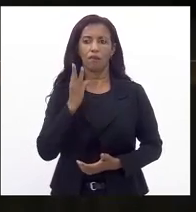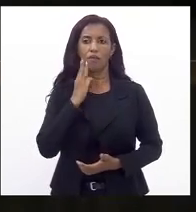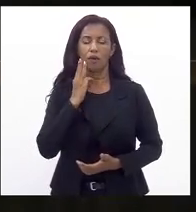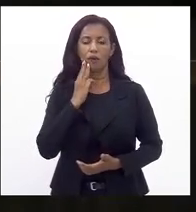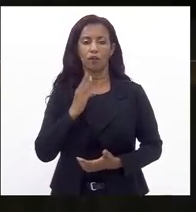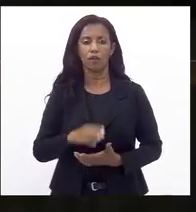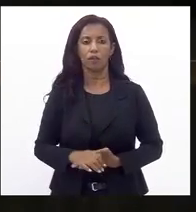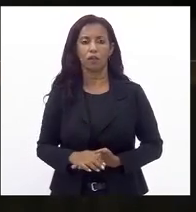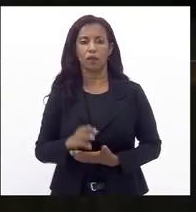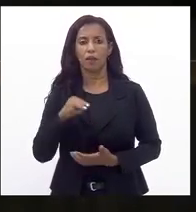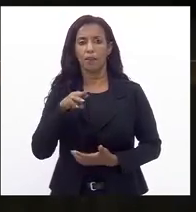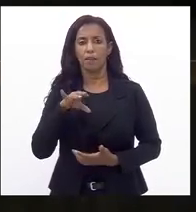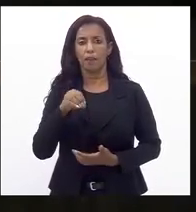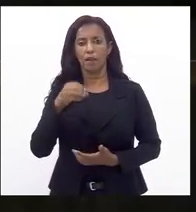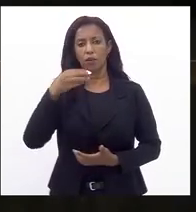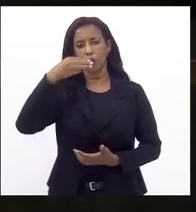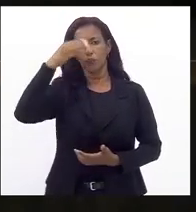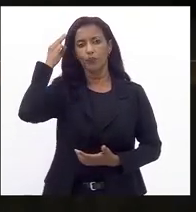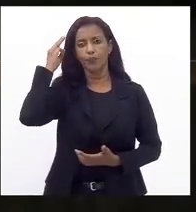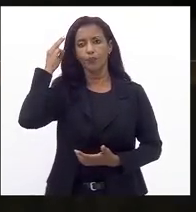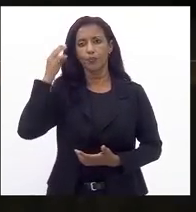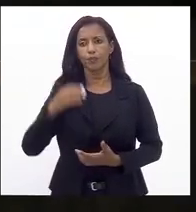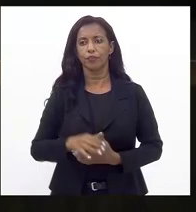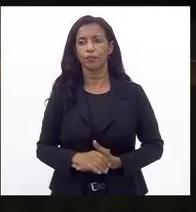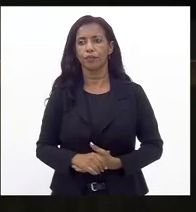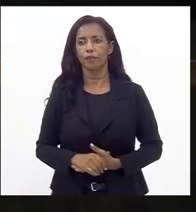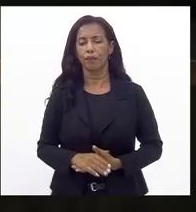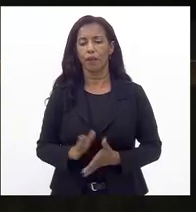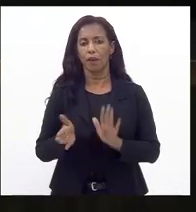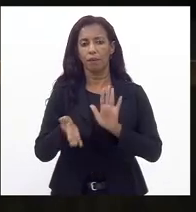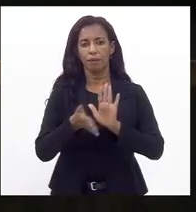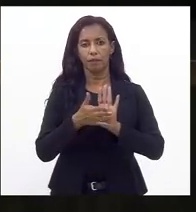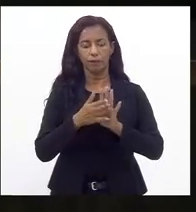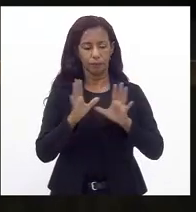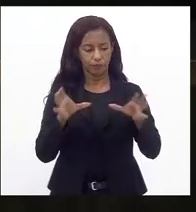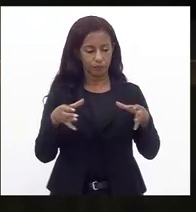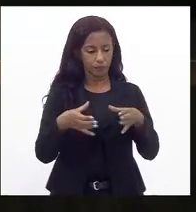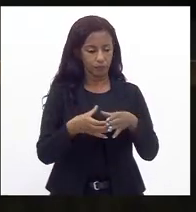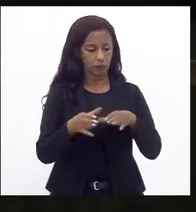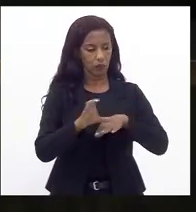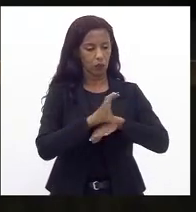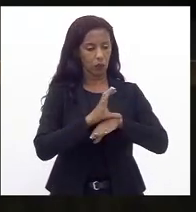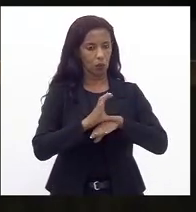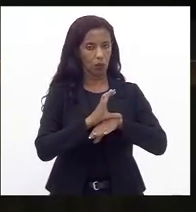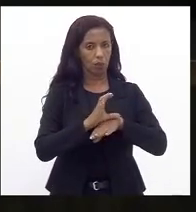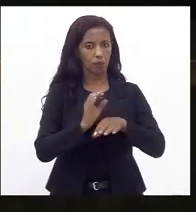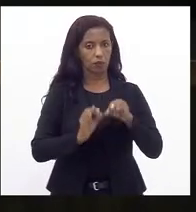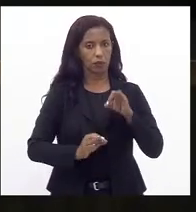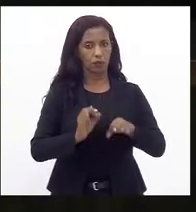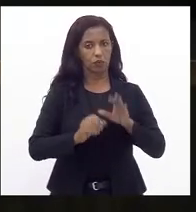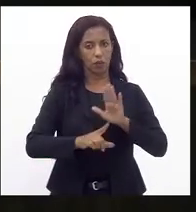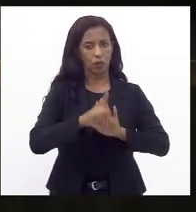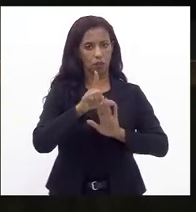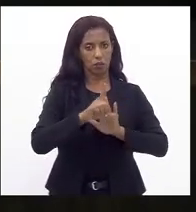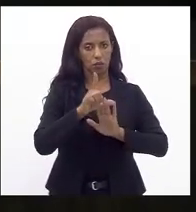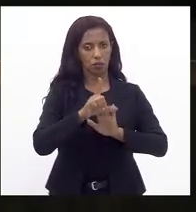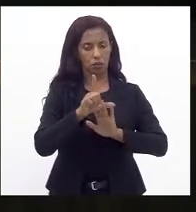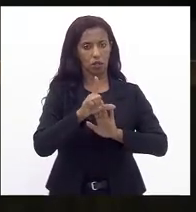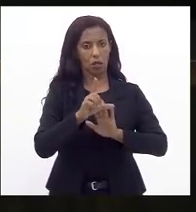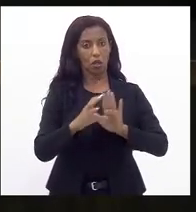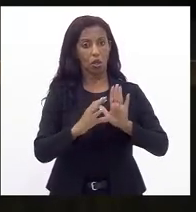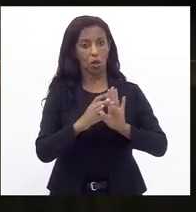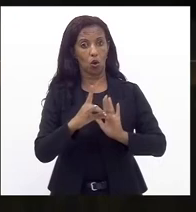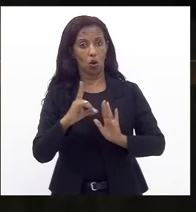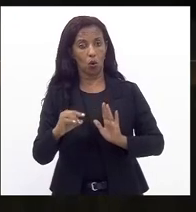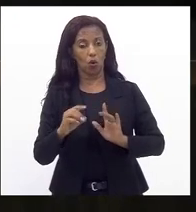waldeck carneiro e Márcio Pacheco vendendo de pareceres das comissões condição Justiça legislação condicional complementar